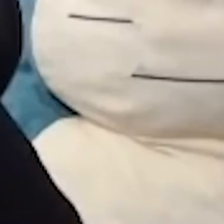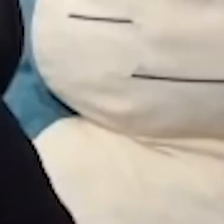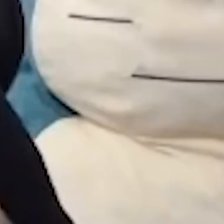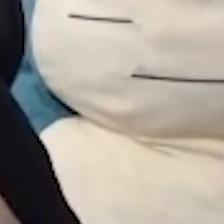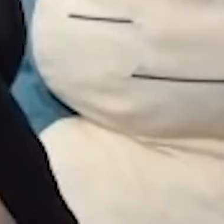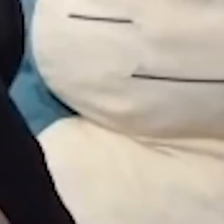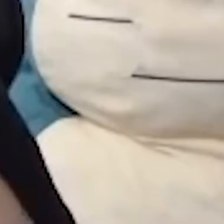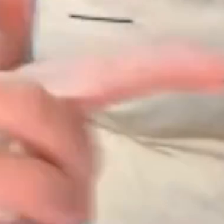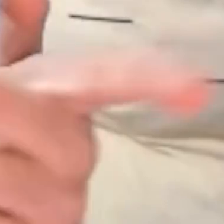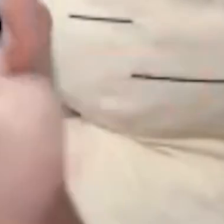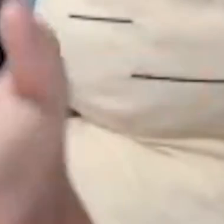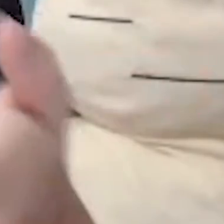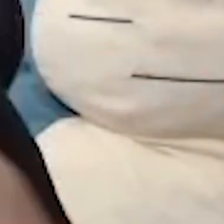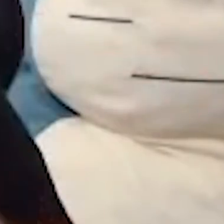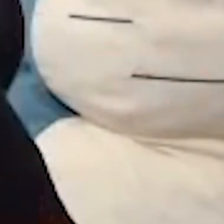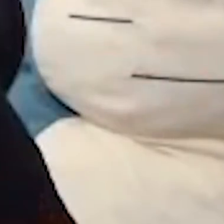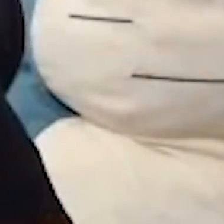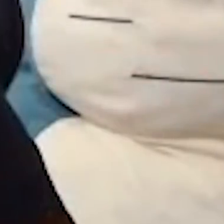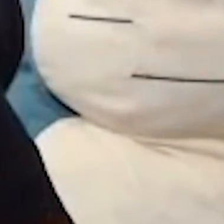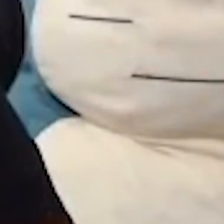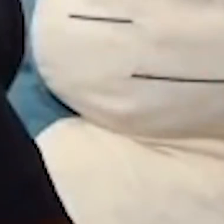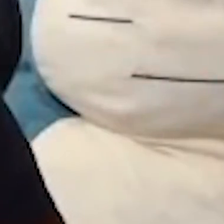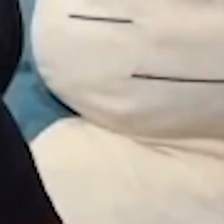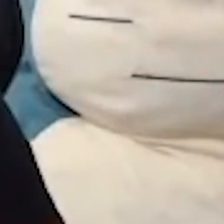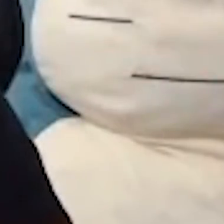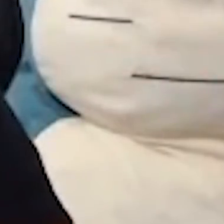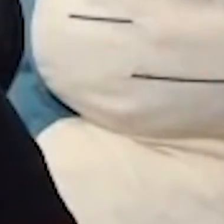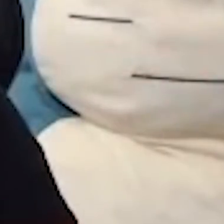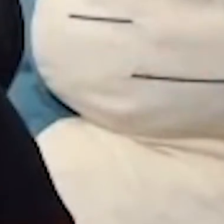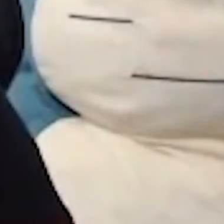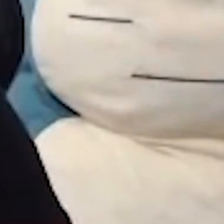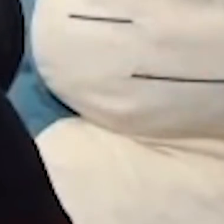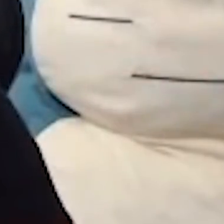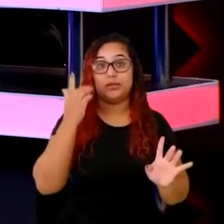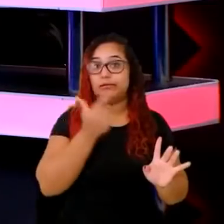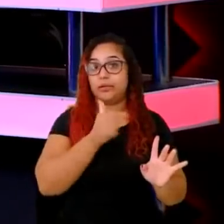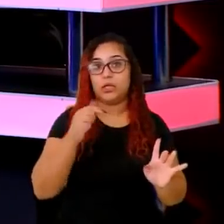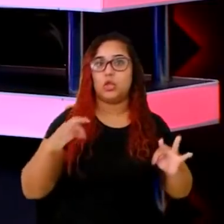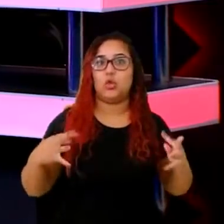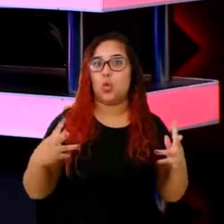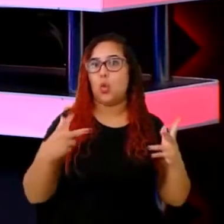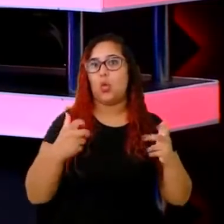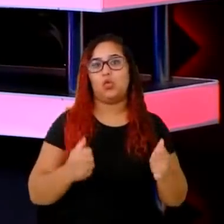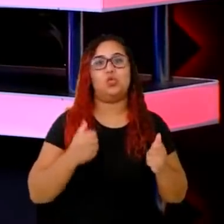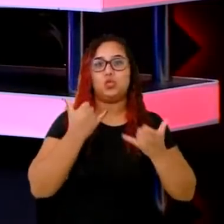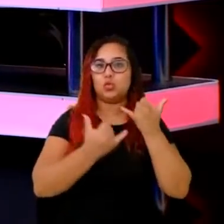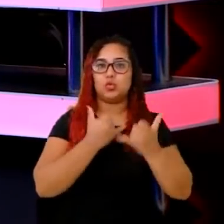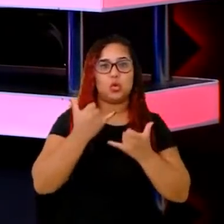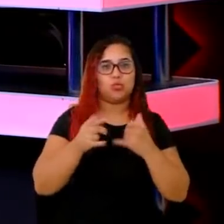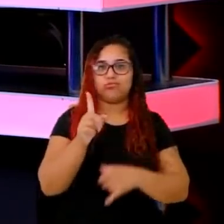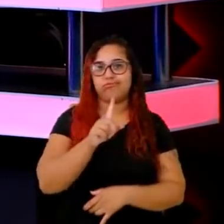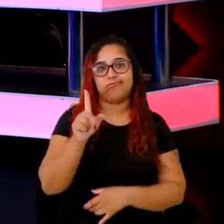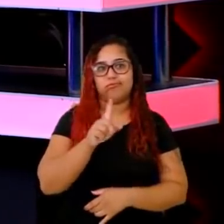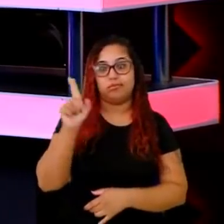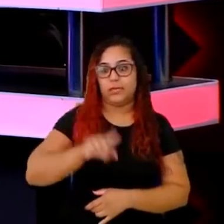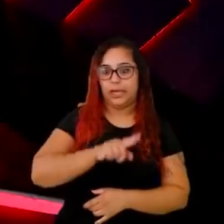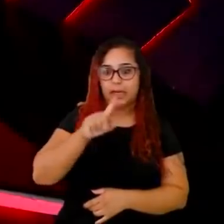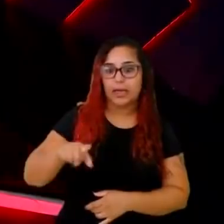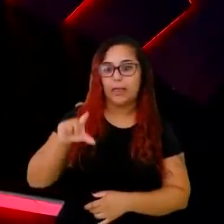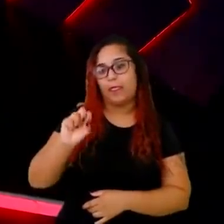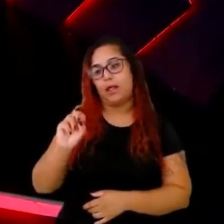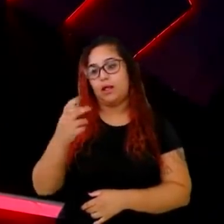Sério mesmo. É, então, mas daí ele tá olhando assim, ele tá ficando um pouco mais jovem, né? Olha, eu poderia concordar com